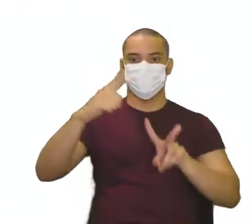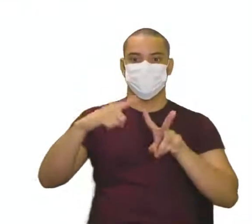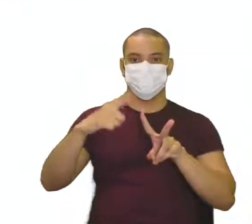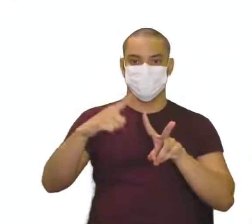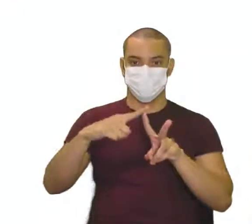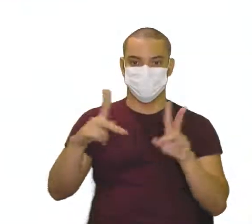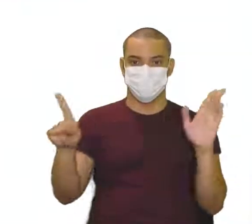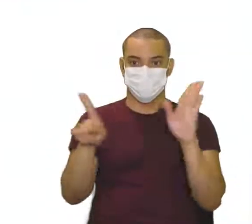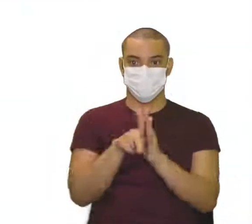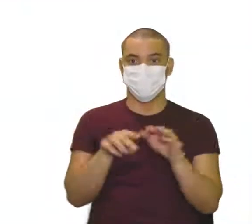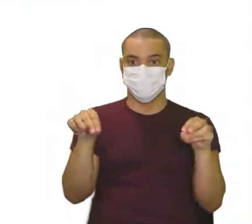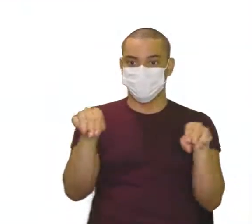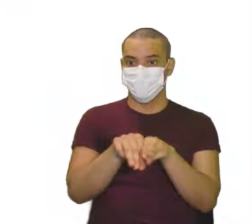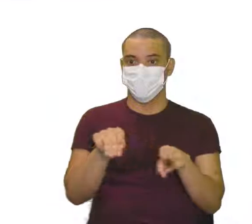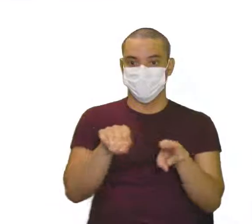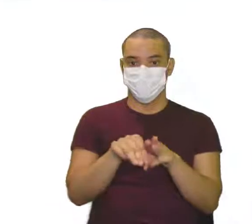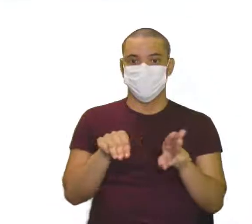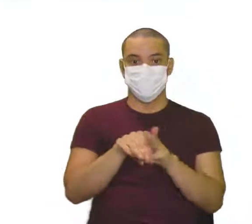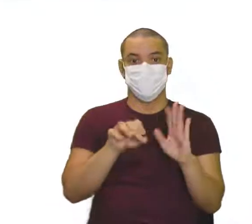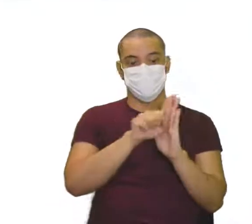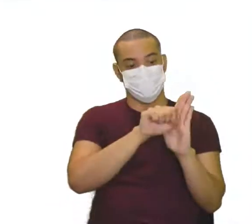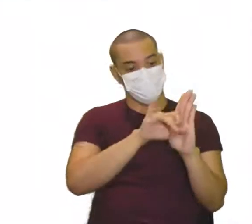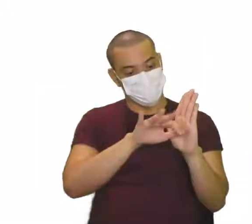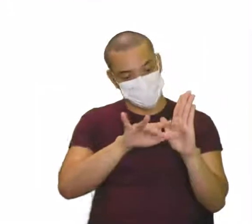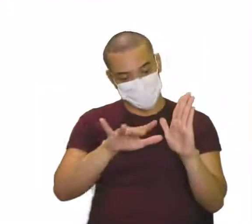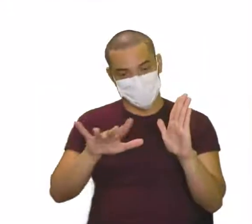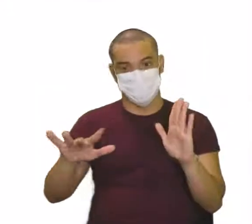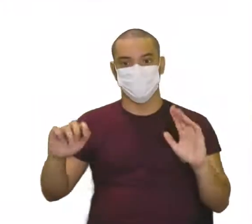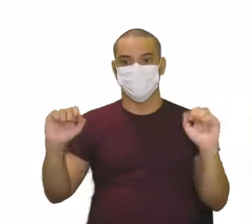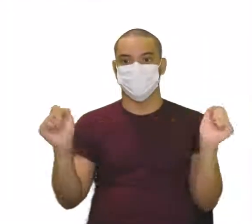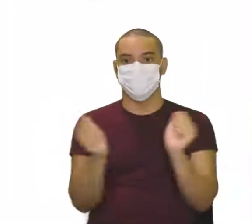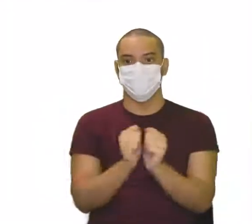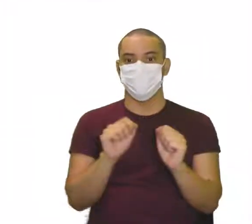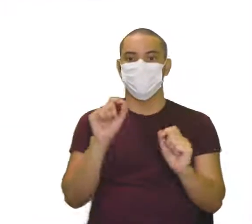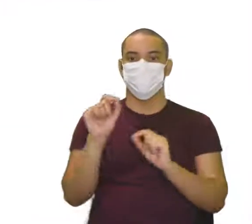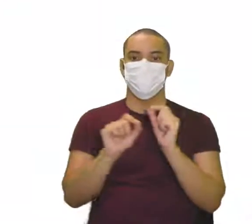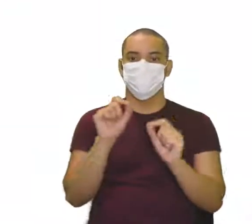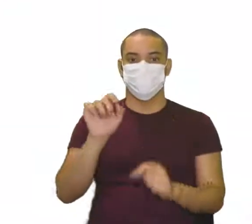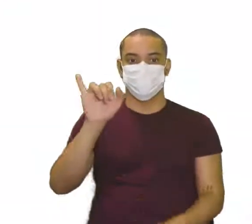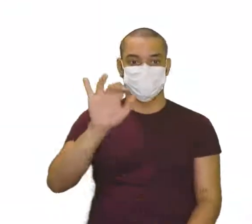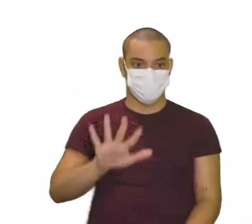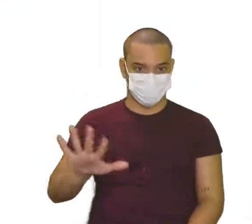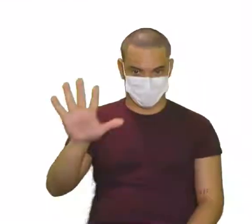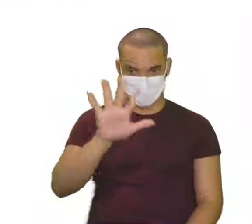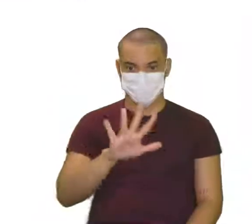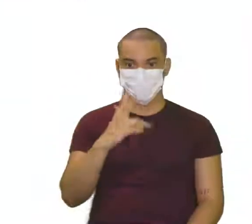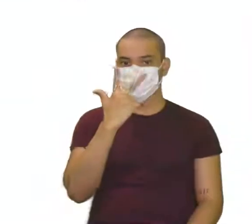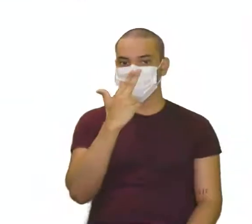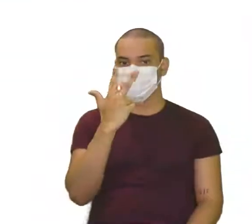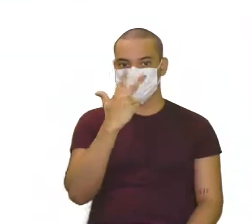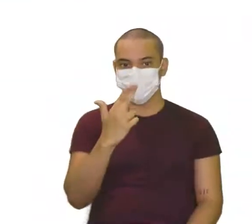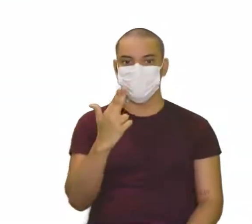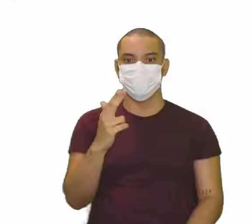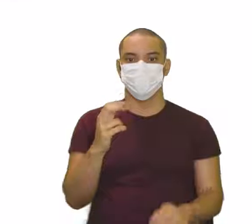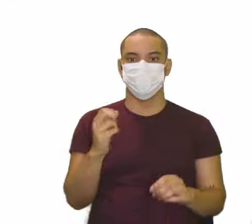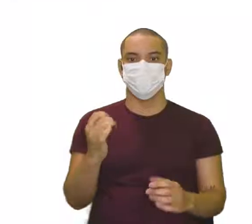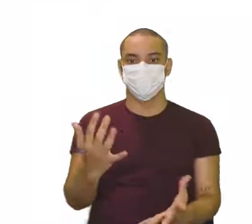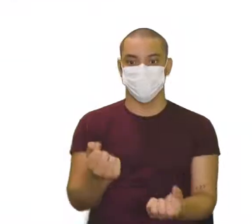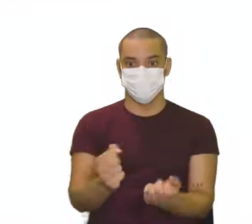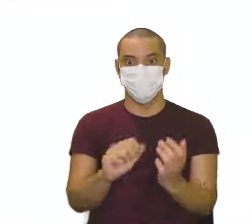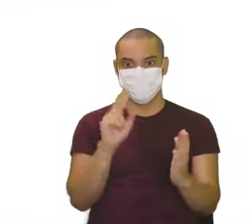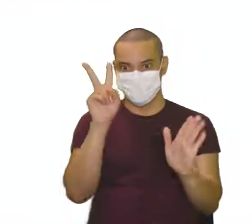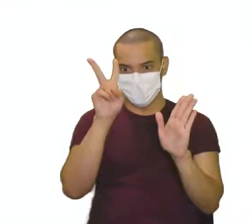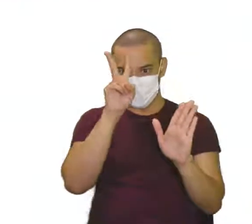campo magnético está saindo perpendicularmente ao plano da figura, ou seja, como se estivesse vindo na direção do seu